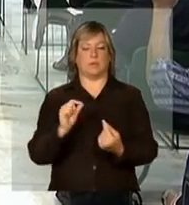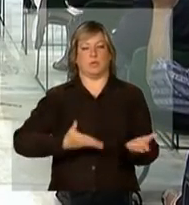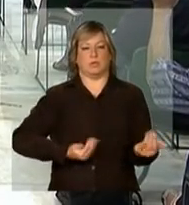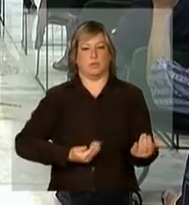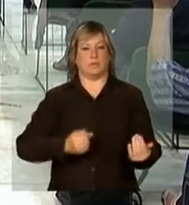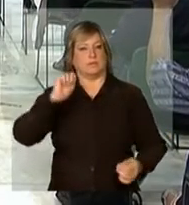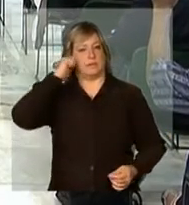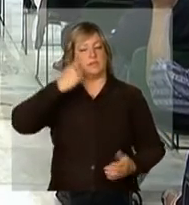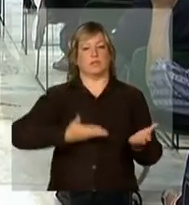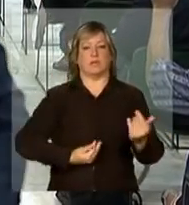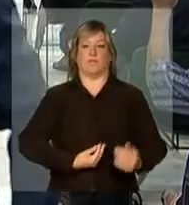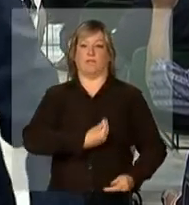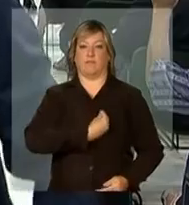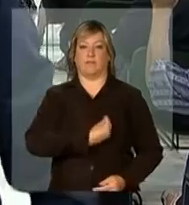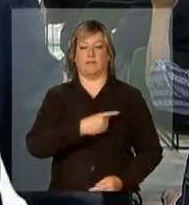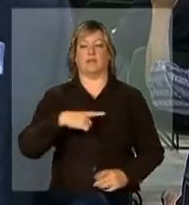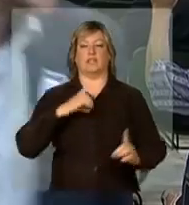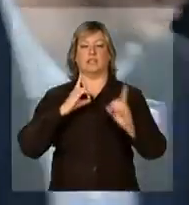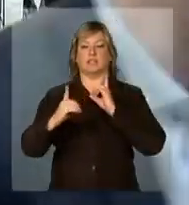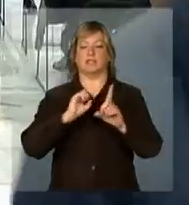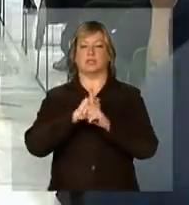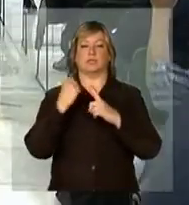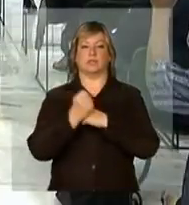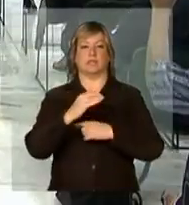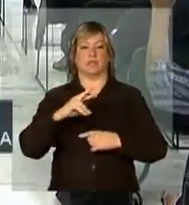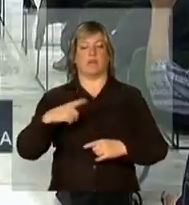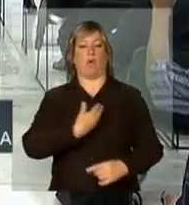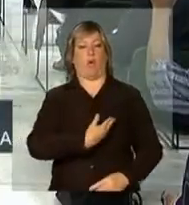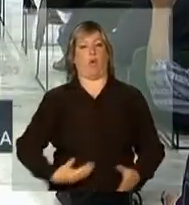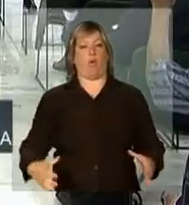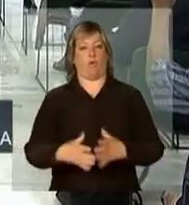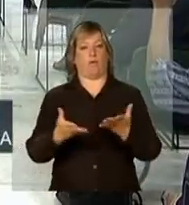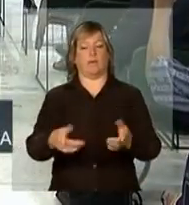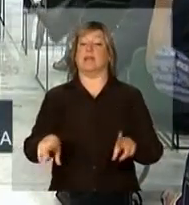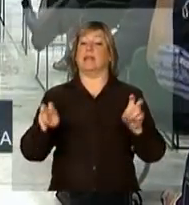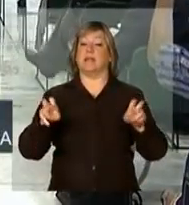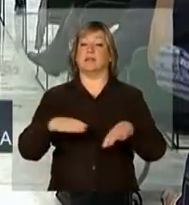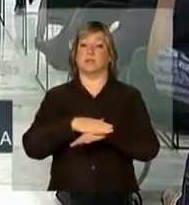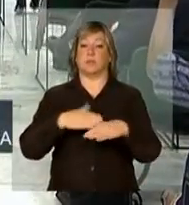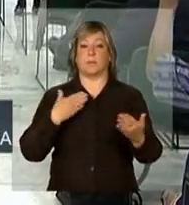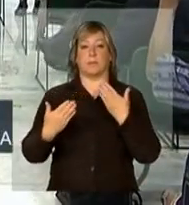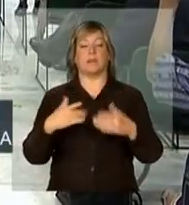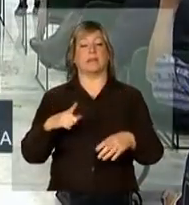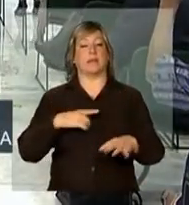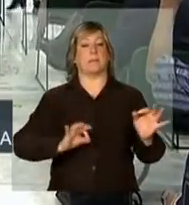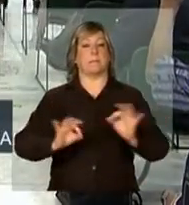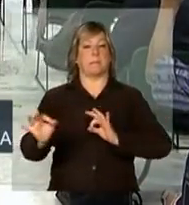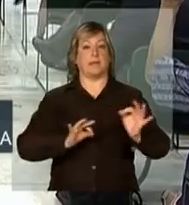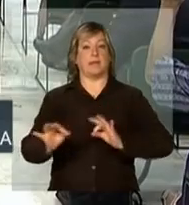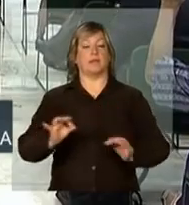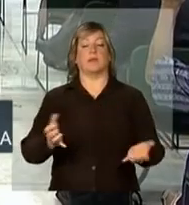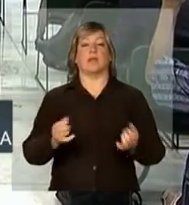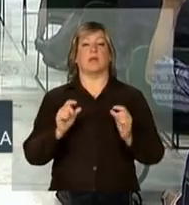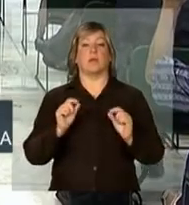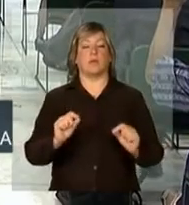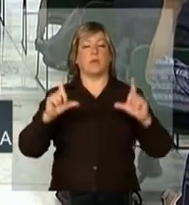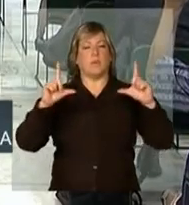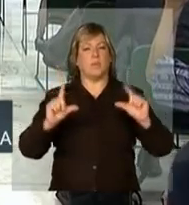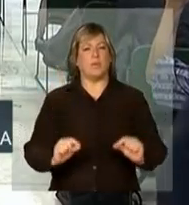diálogos, governo e sociedade civil. Entre os temas que serão discutidos está o plano que tem objetivo de reduzir os